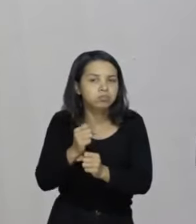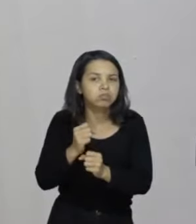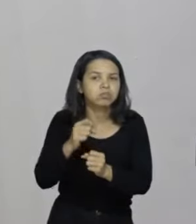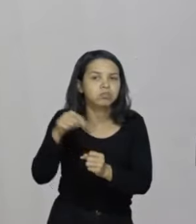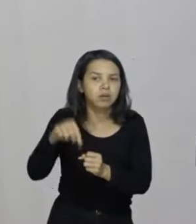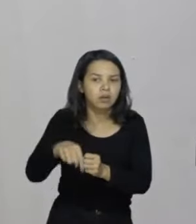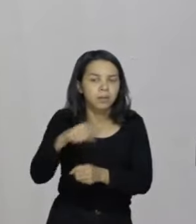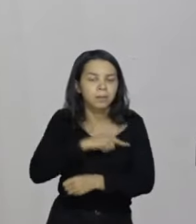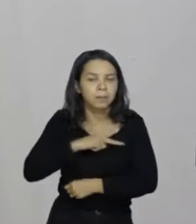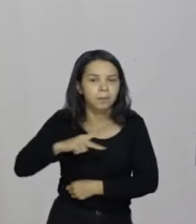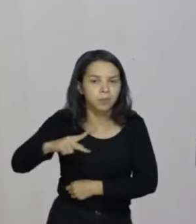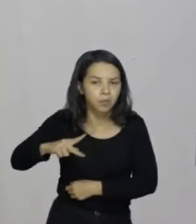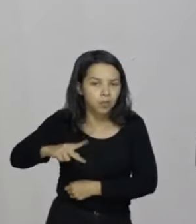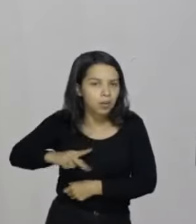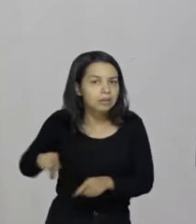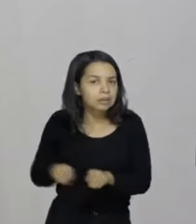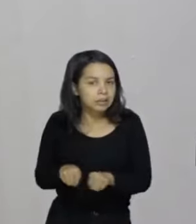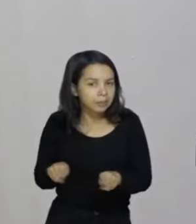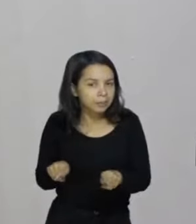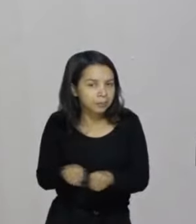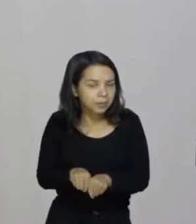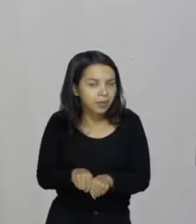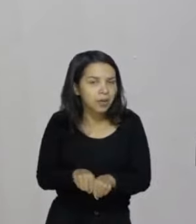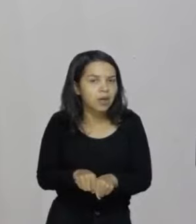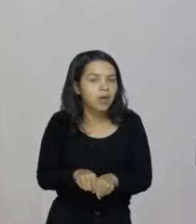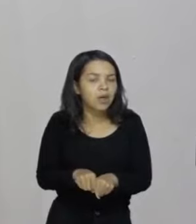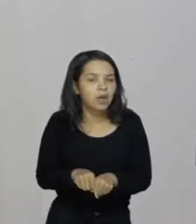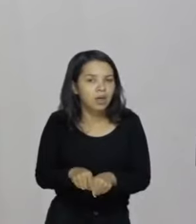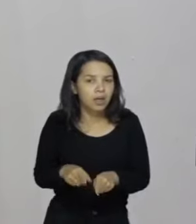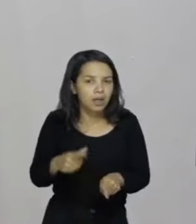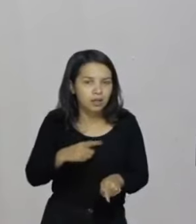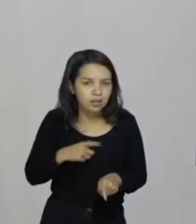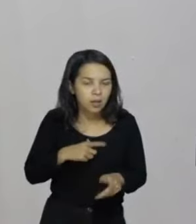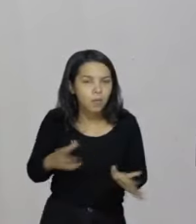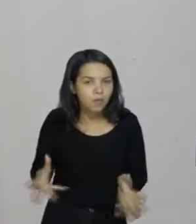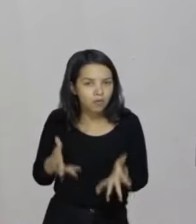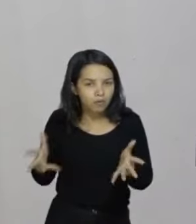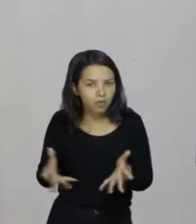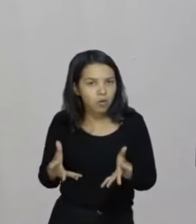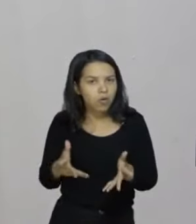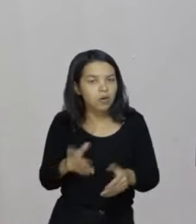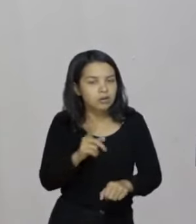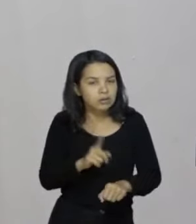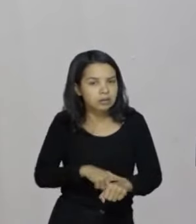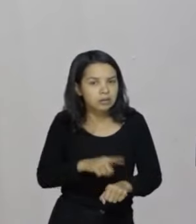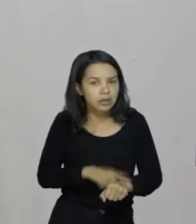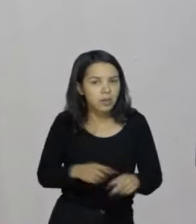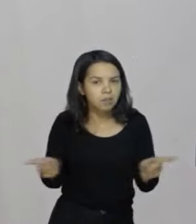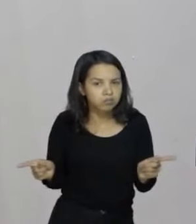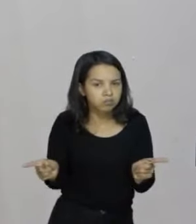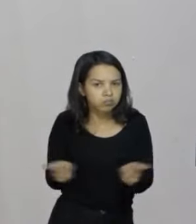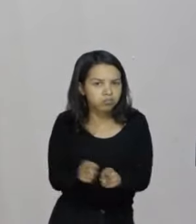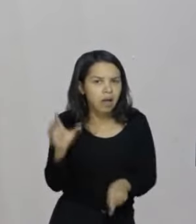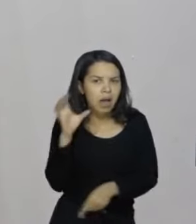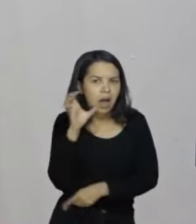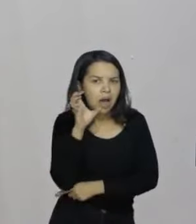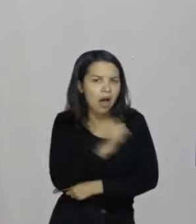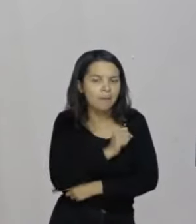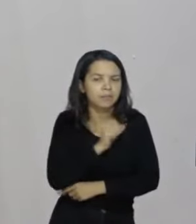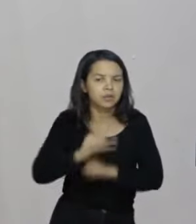tempo recorde com a participação decisiva dessa casa para fazer uma reforma